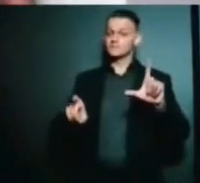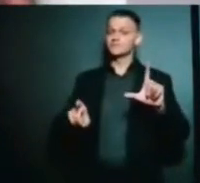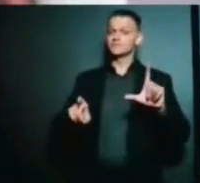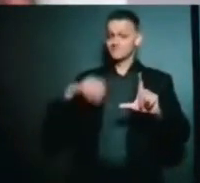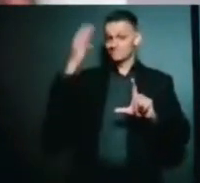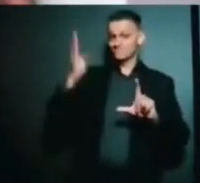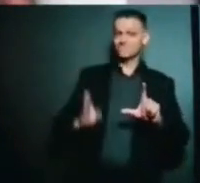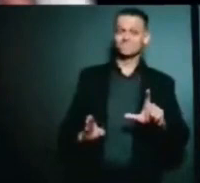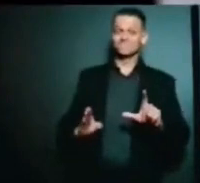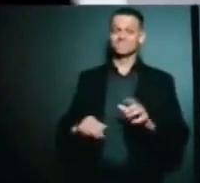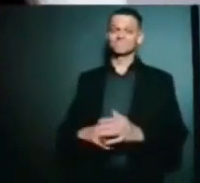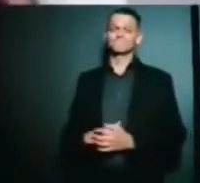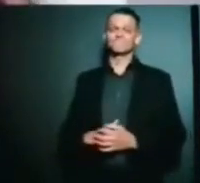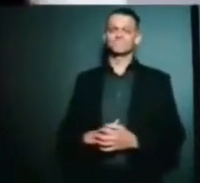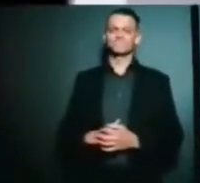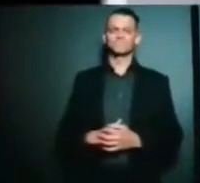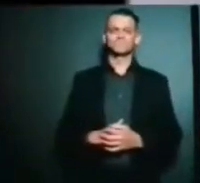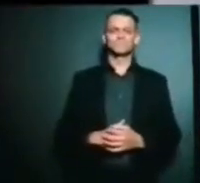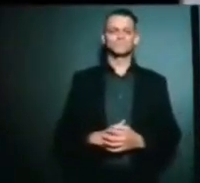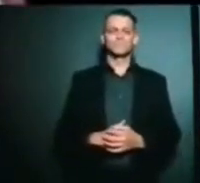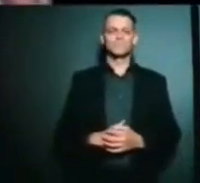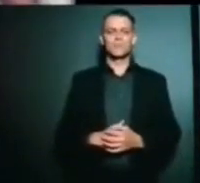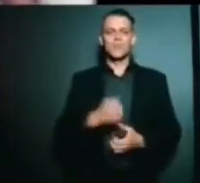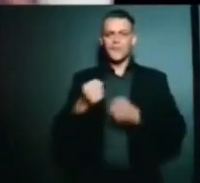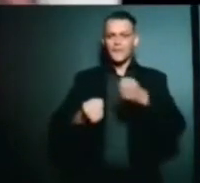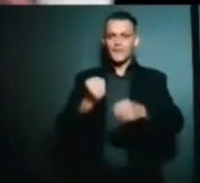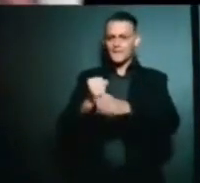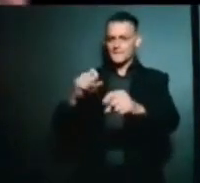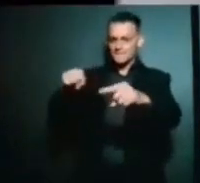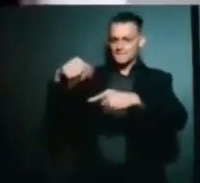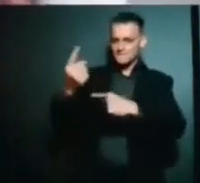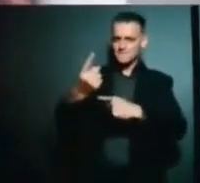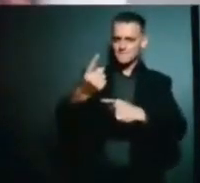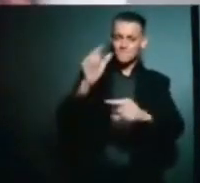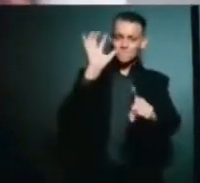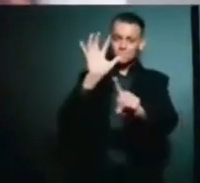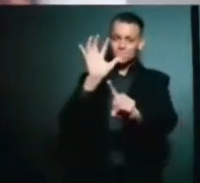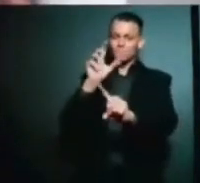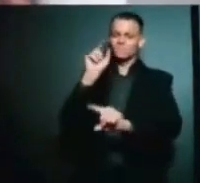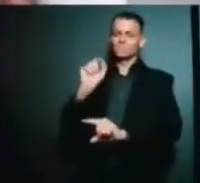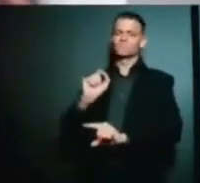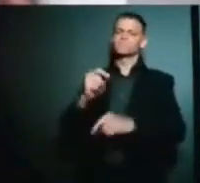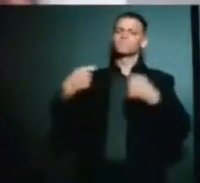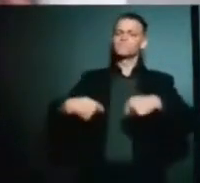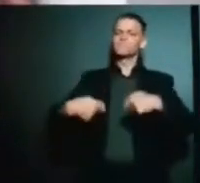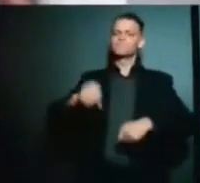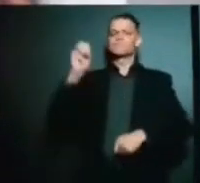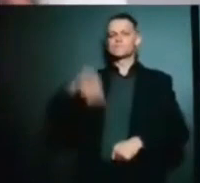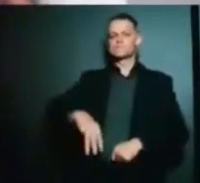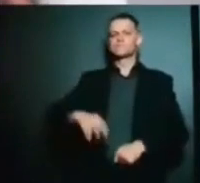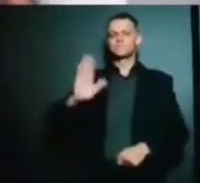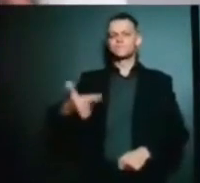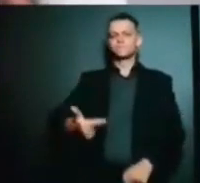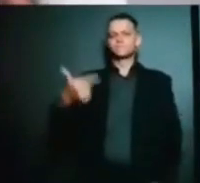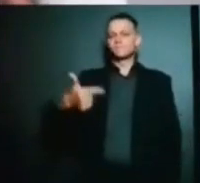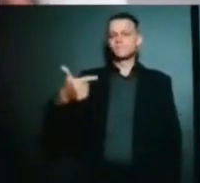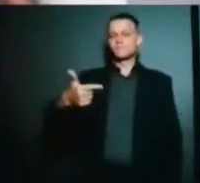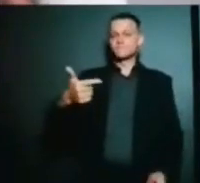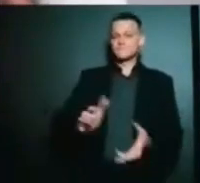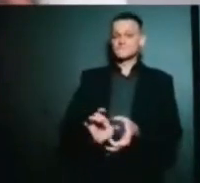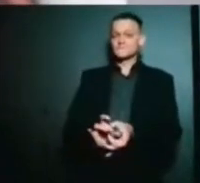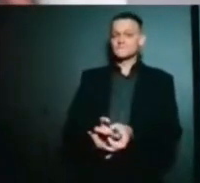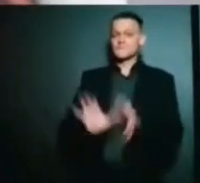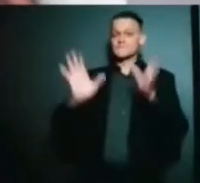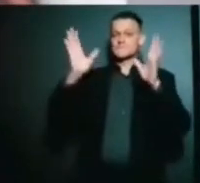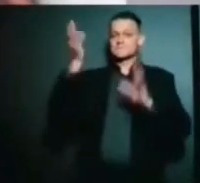da independência. E o ano que vem vai marcar aquela que deve ser a segunda independência do